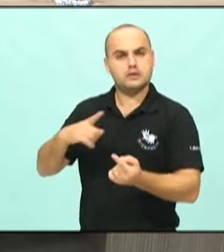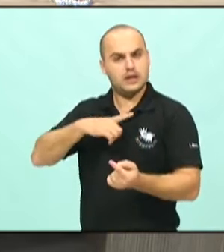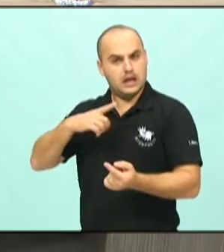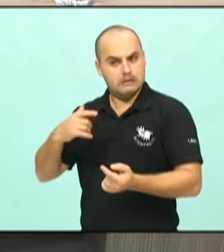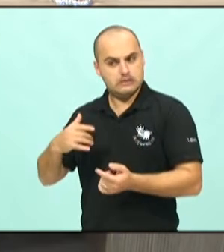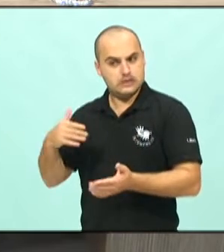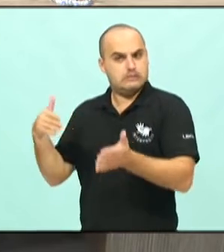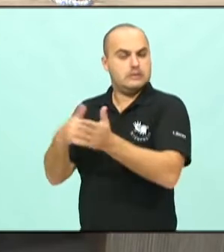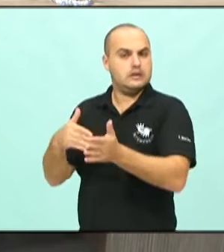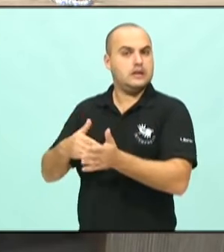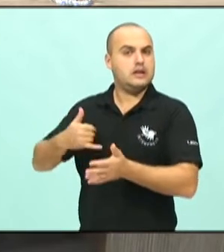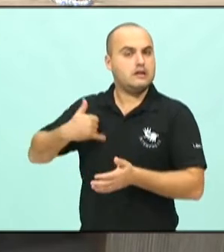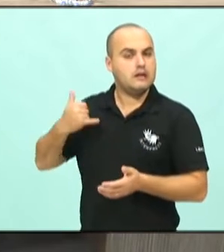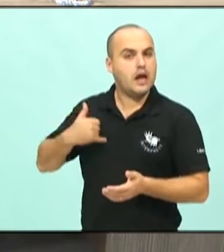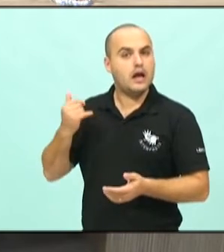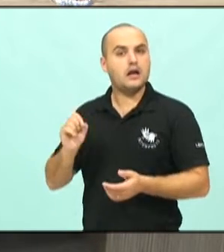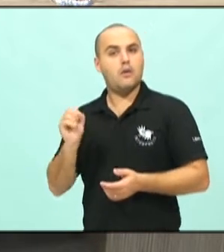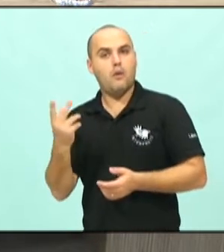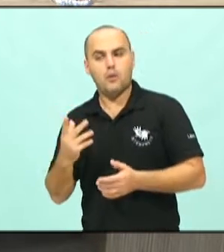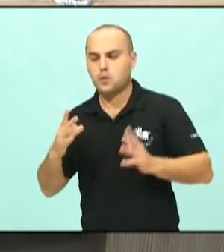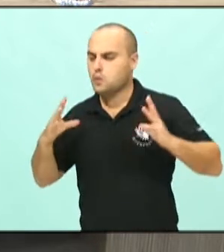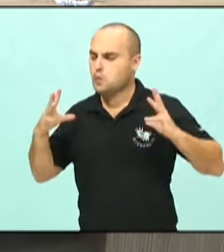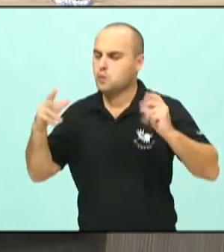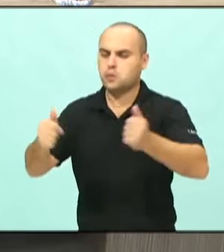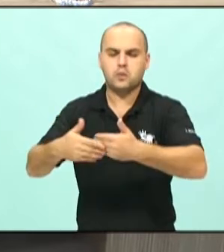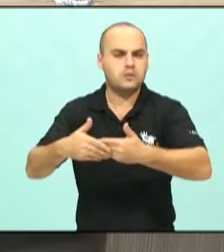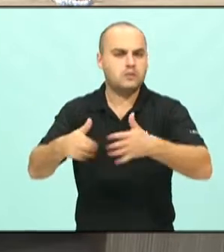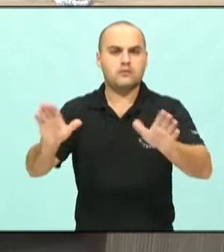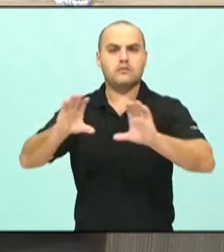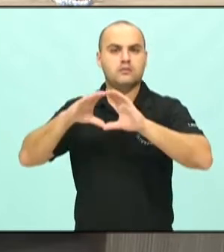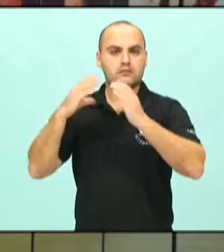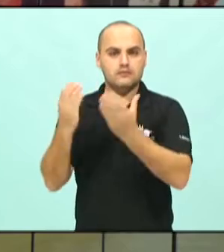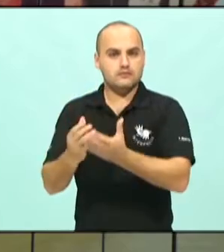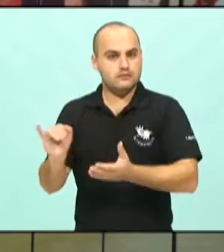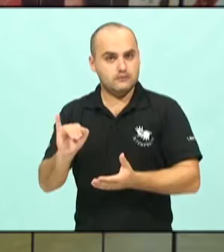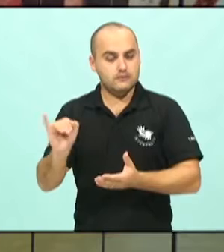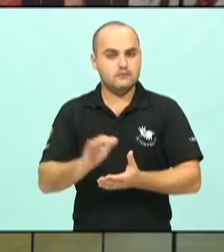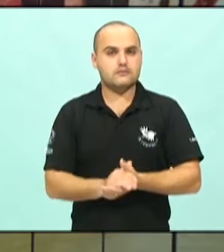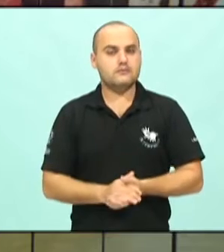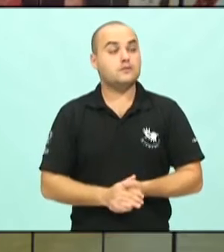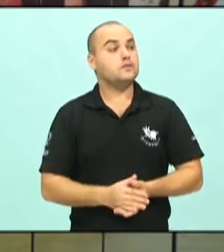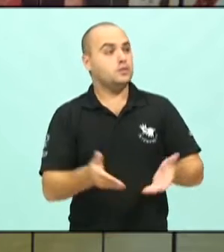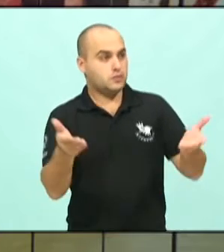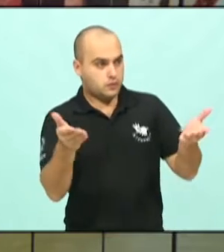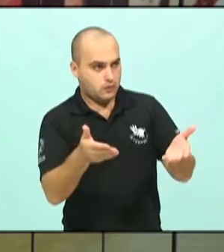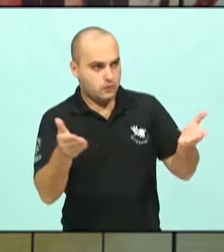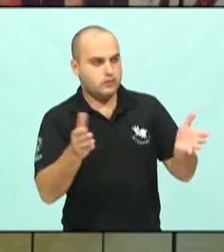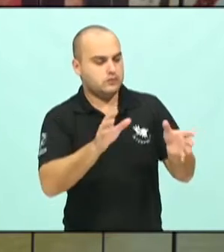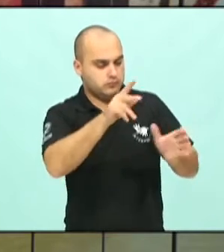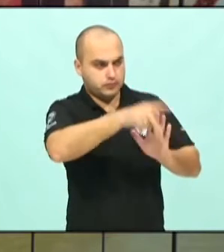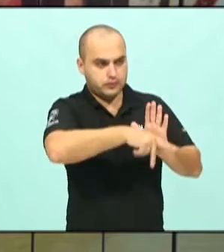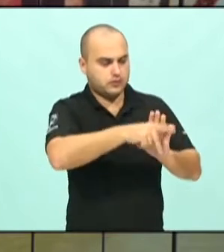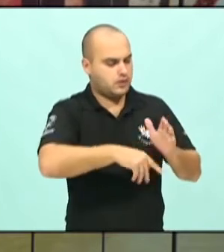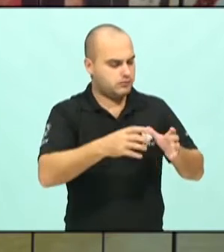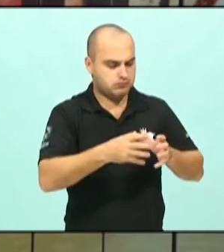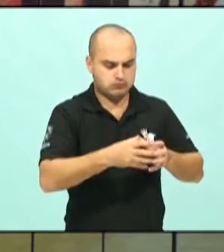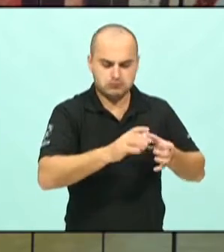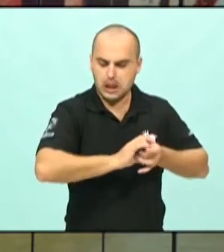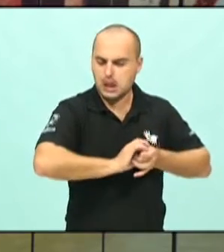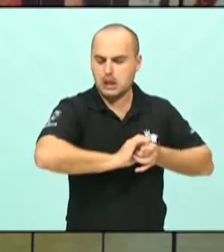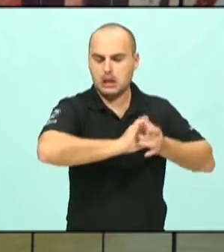é aberto a toda a comunidade itajaiense? O projeto hoje ele é aberto, tá? Não tem nenhum selecionado,